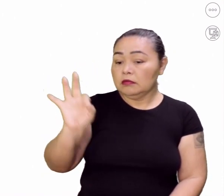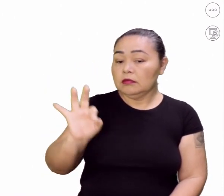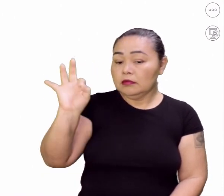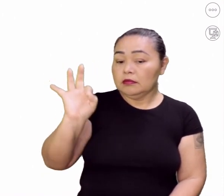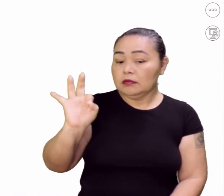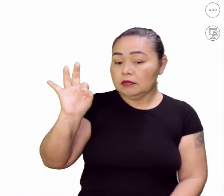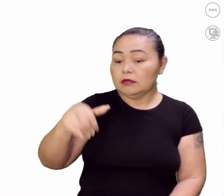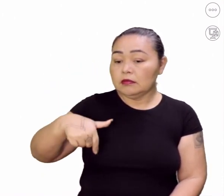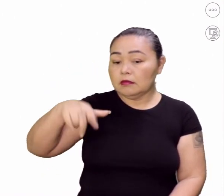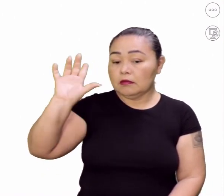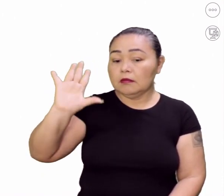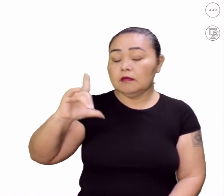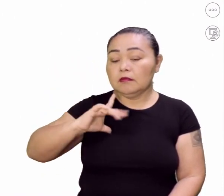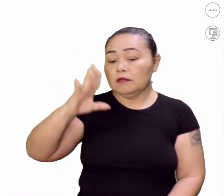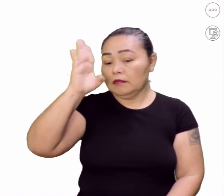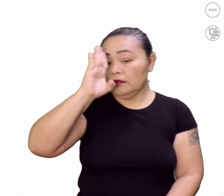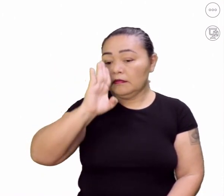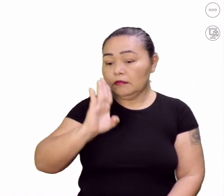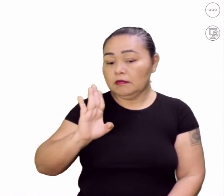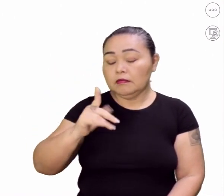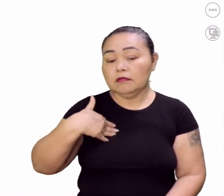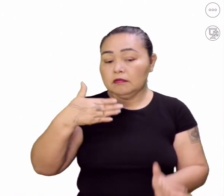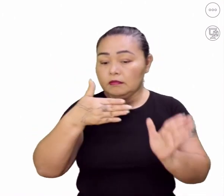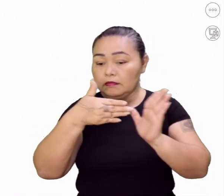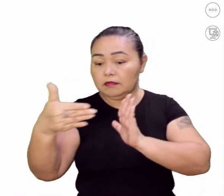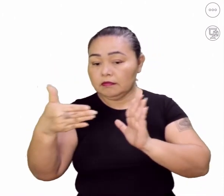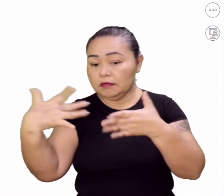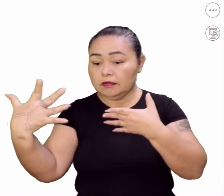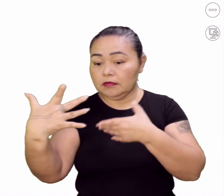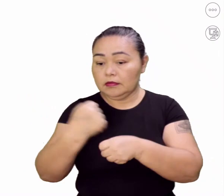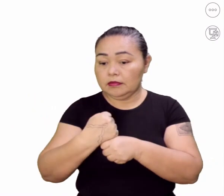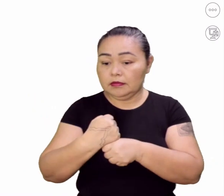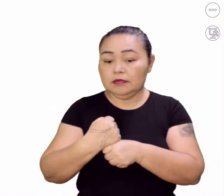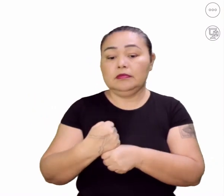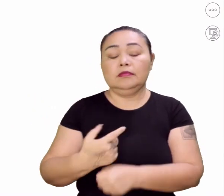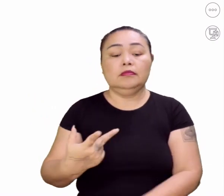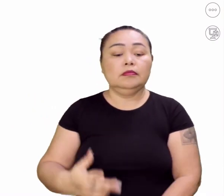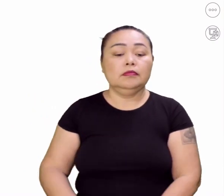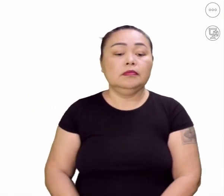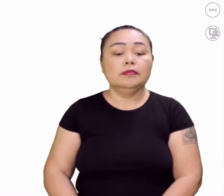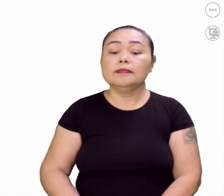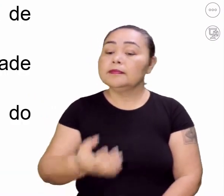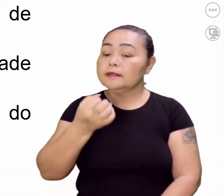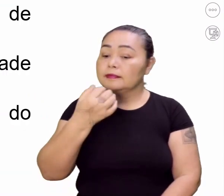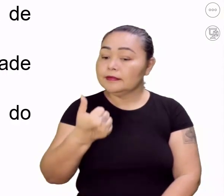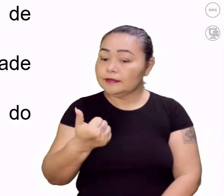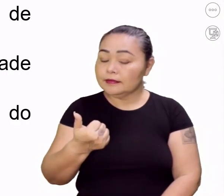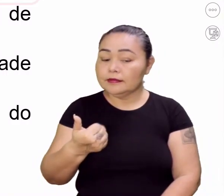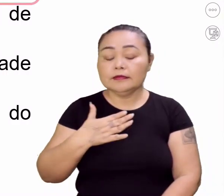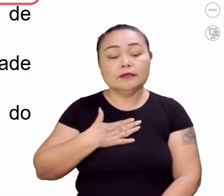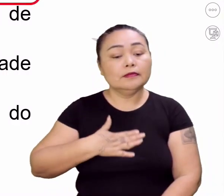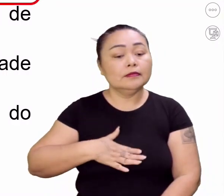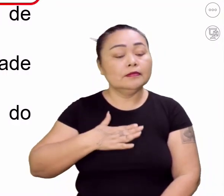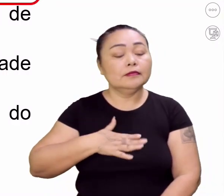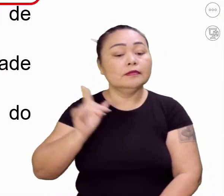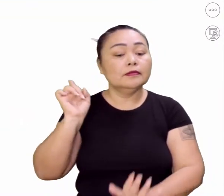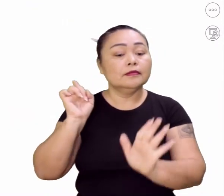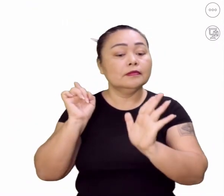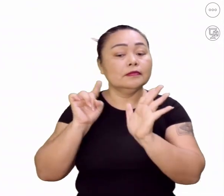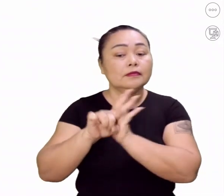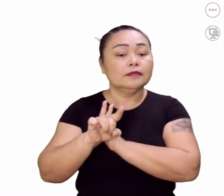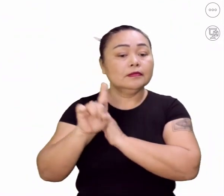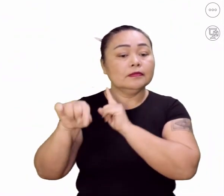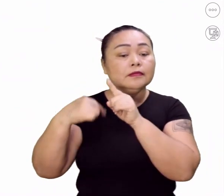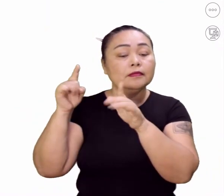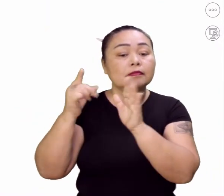crescimento populacional do Brasil. Isso. Como ele pediu esse período, era só somar. É, exatamente. Muito É isso, bem. Rogério? Tranquila a questão.